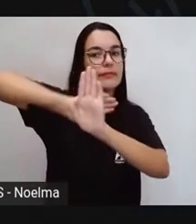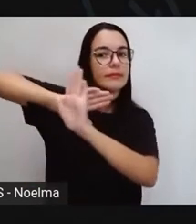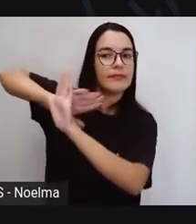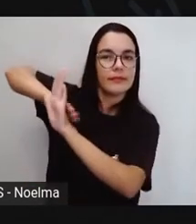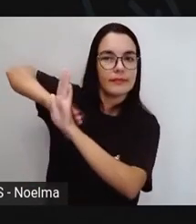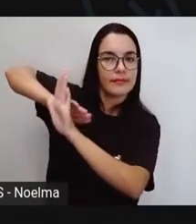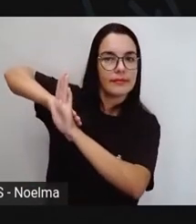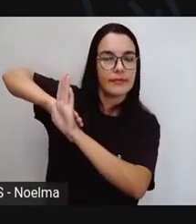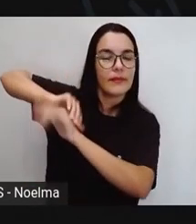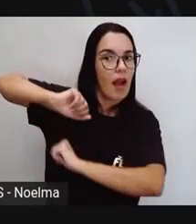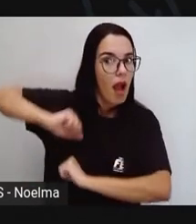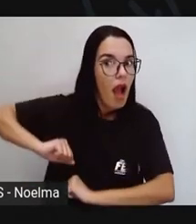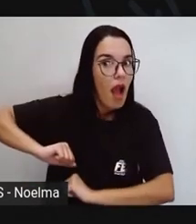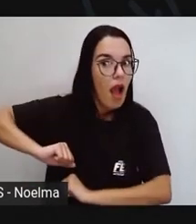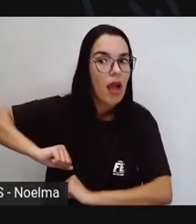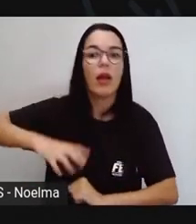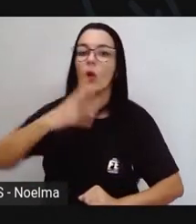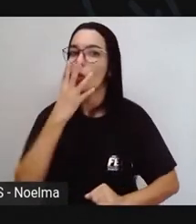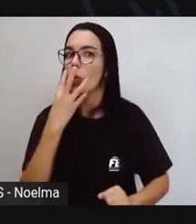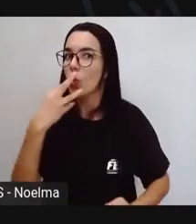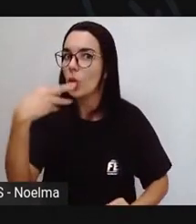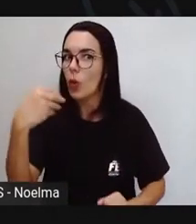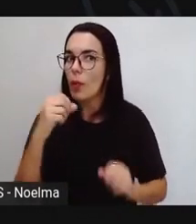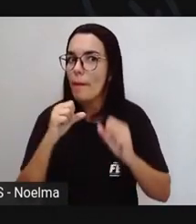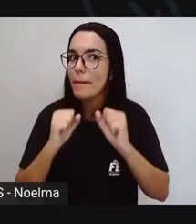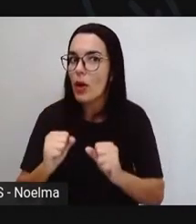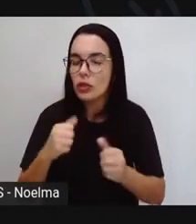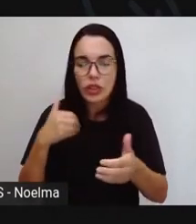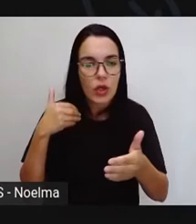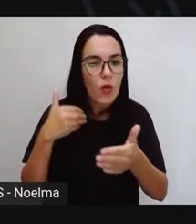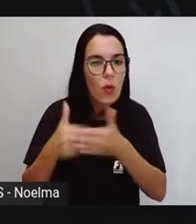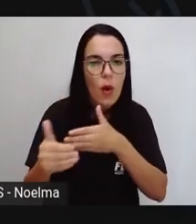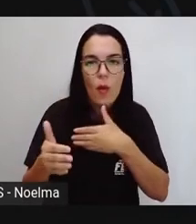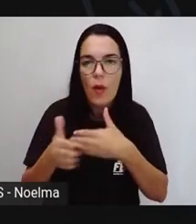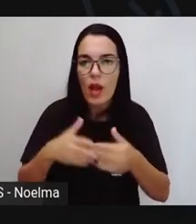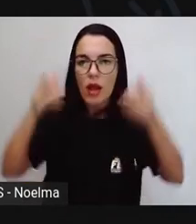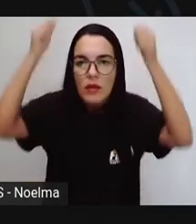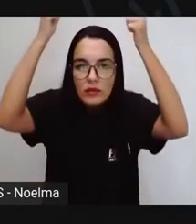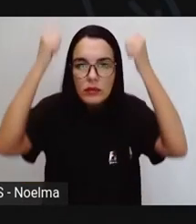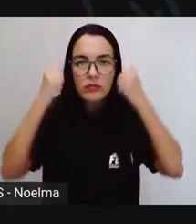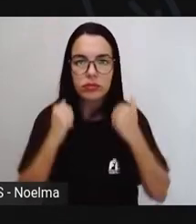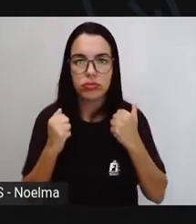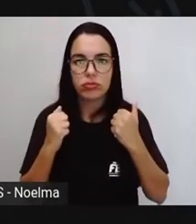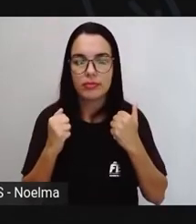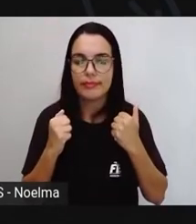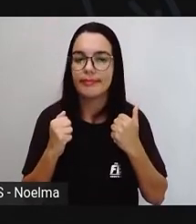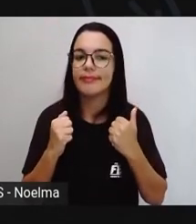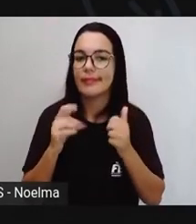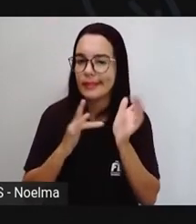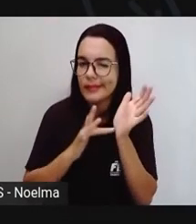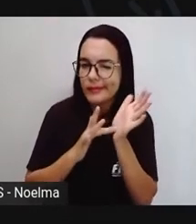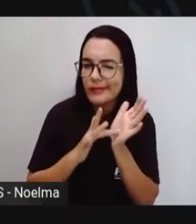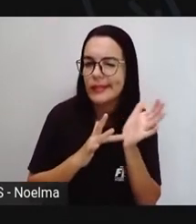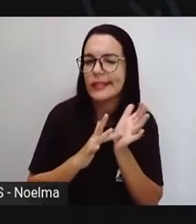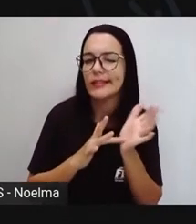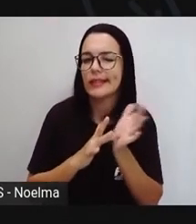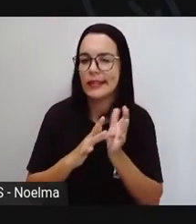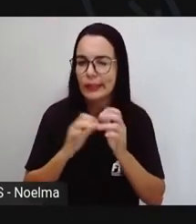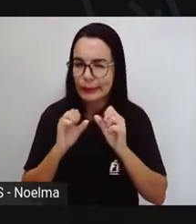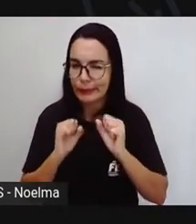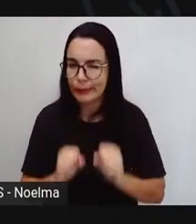qualquer coisa e esconder as orelhas, o rabo e a boca enorme embaixo da